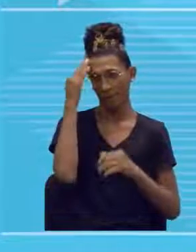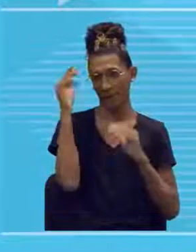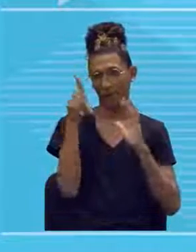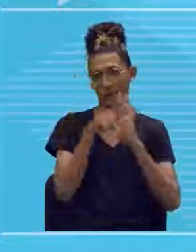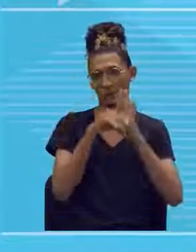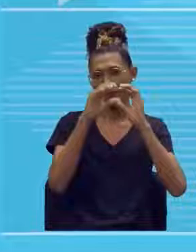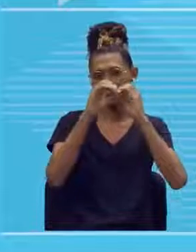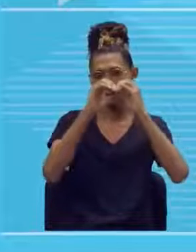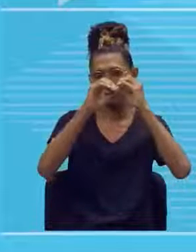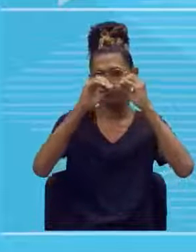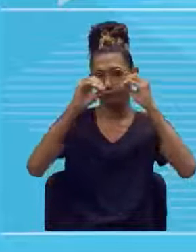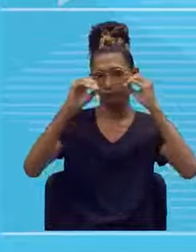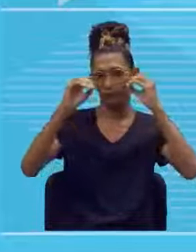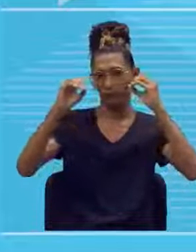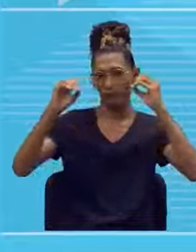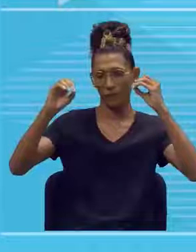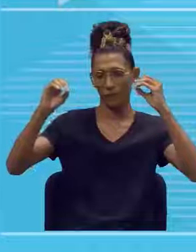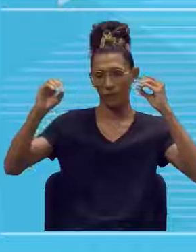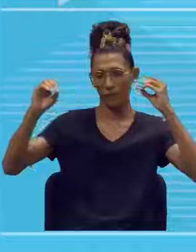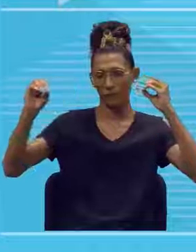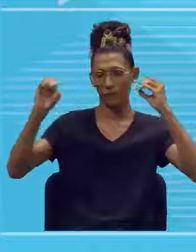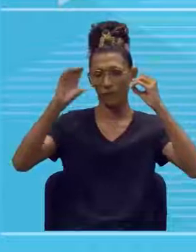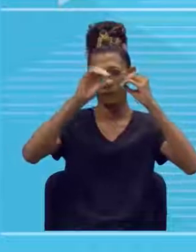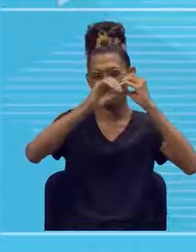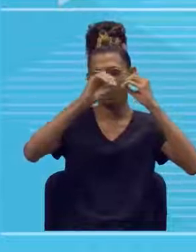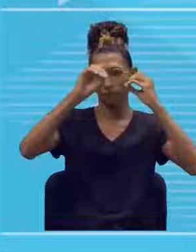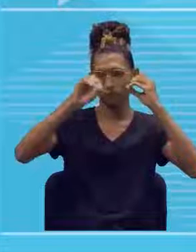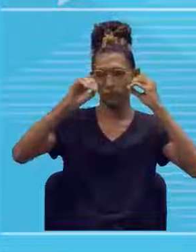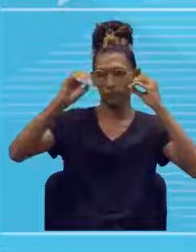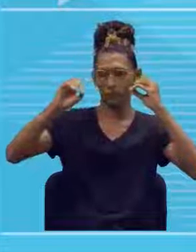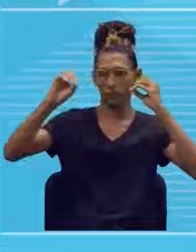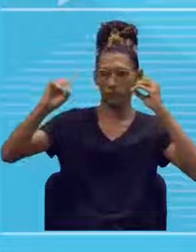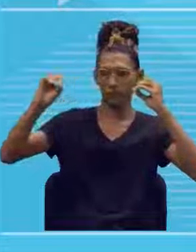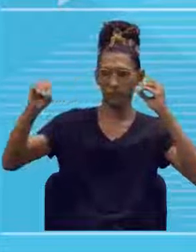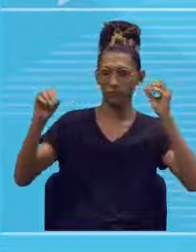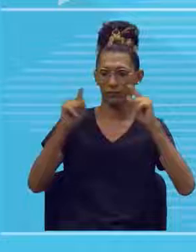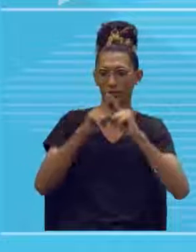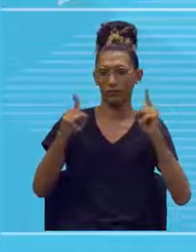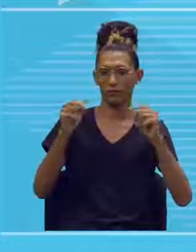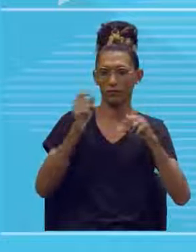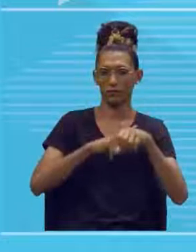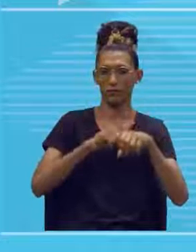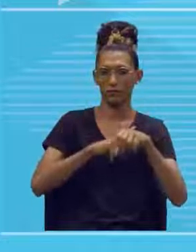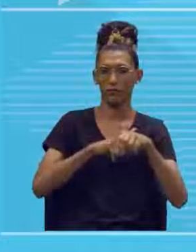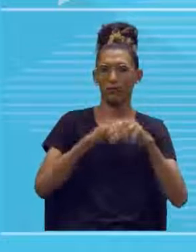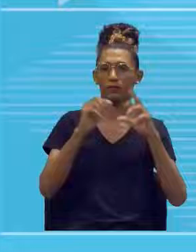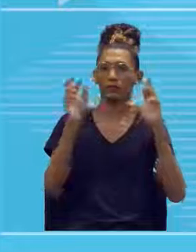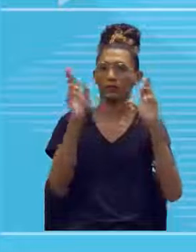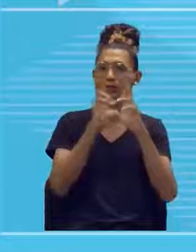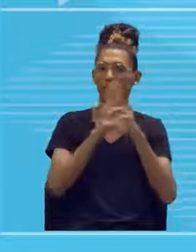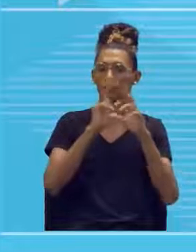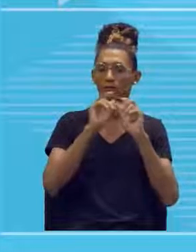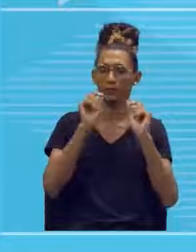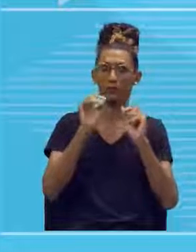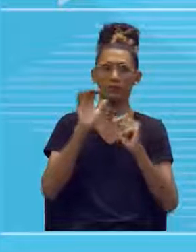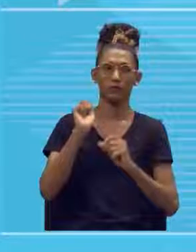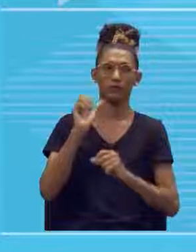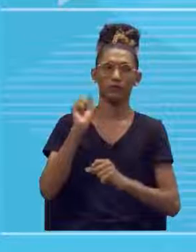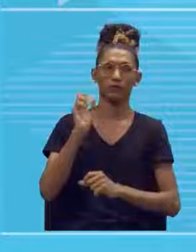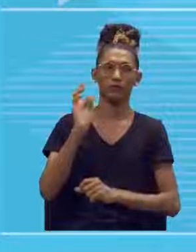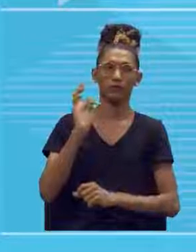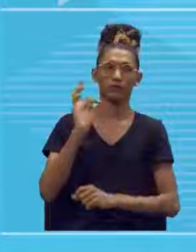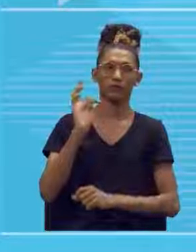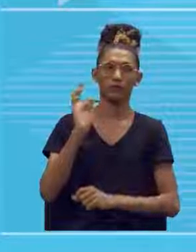tá a gente chama hoje de constelação mas quando a gente se refere né a asterismos são as